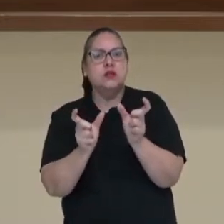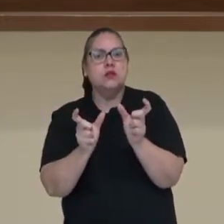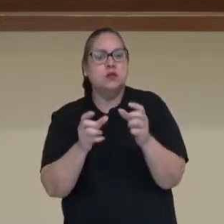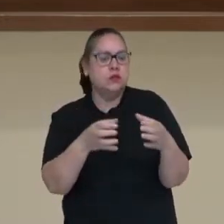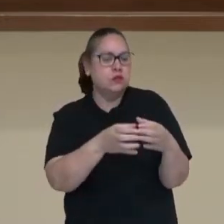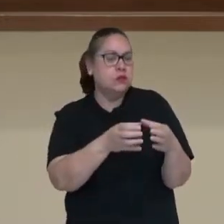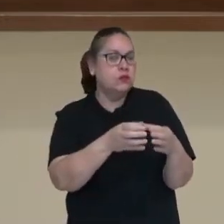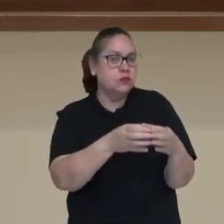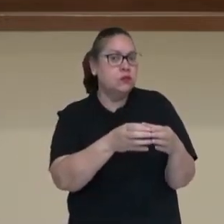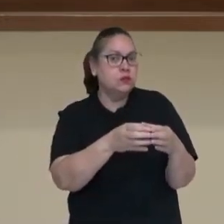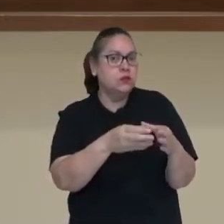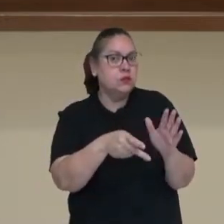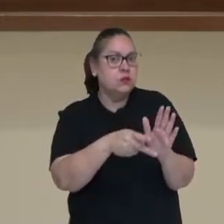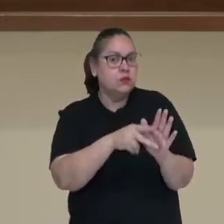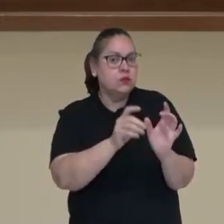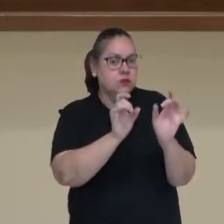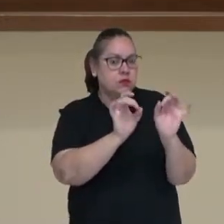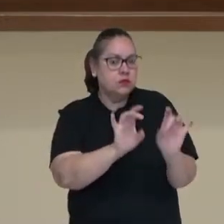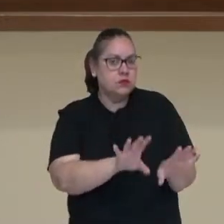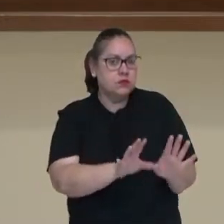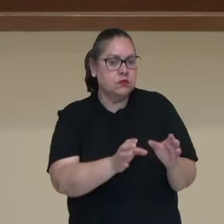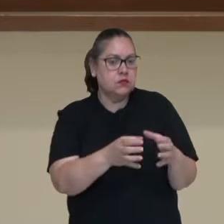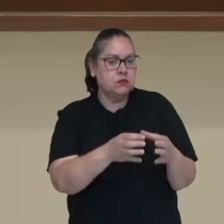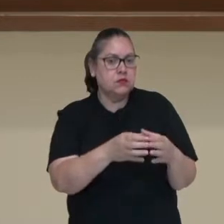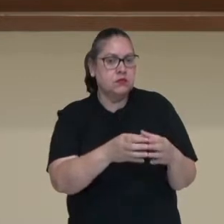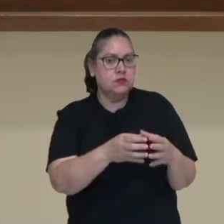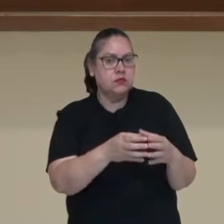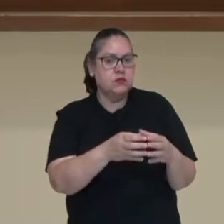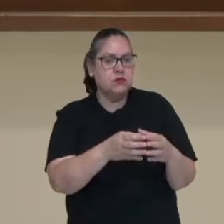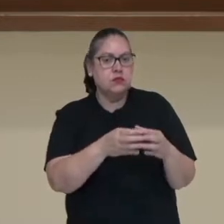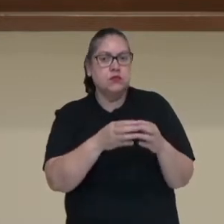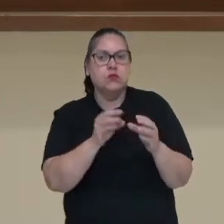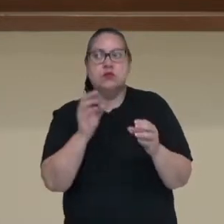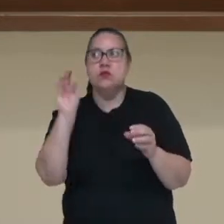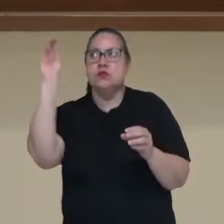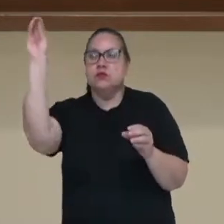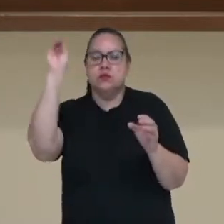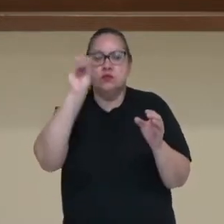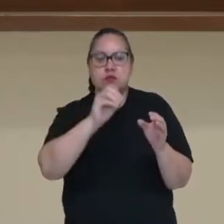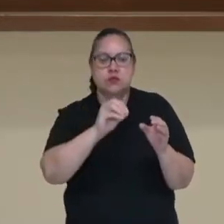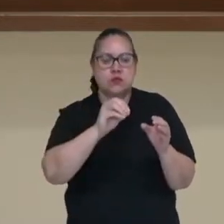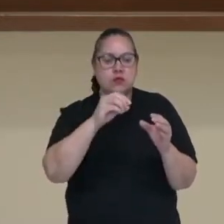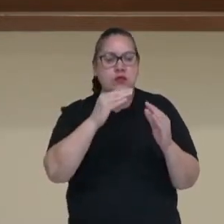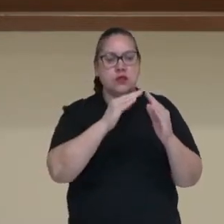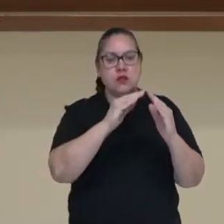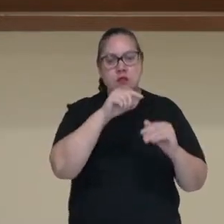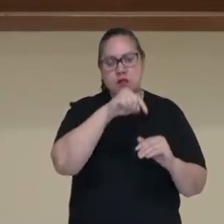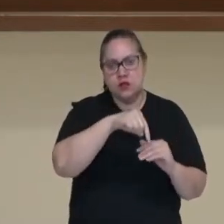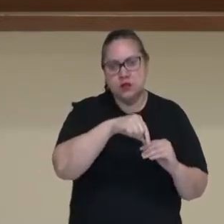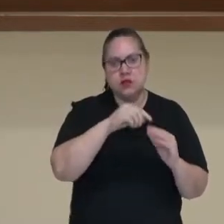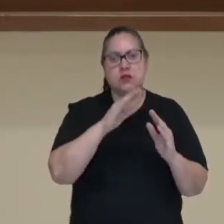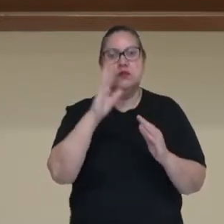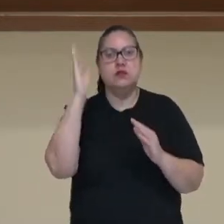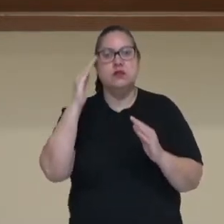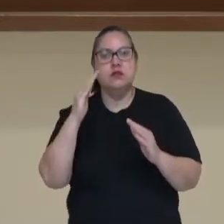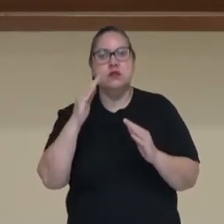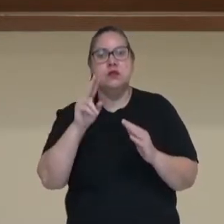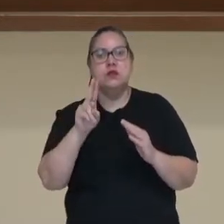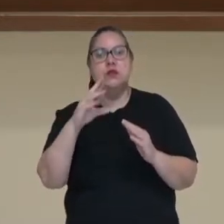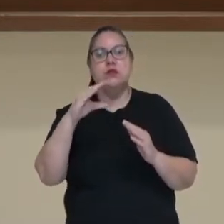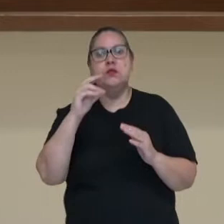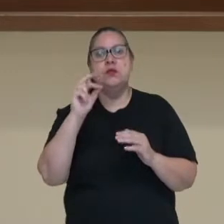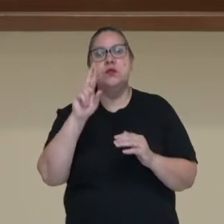grupo, de algum outro, até um grupo imigrante, que mora até no Brasil. Né? Etnia ucraniana